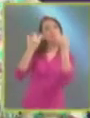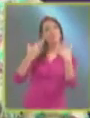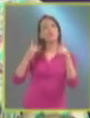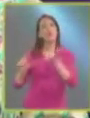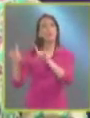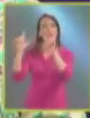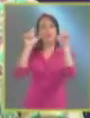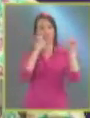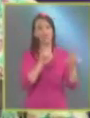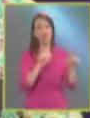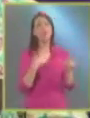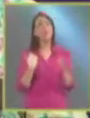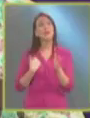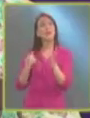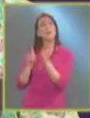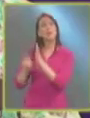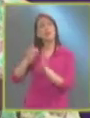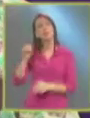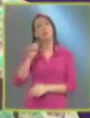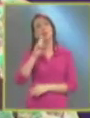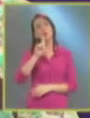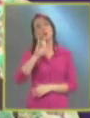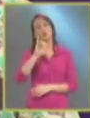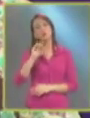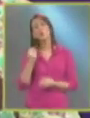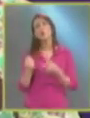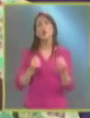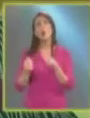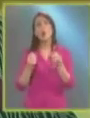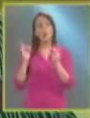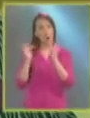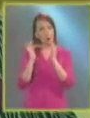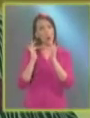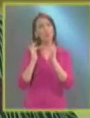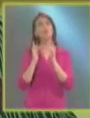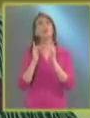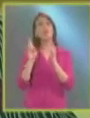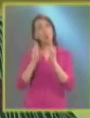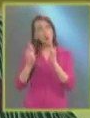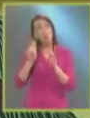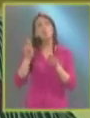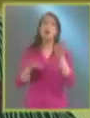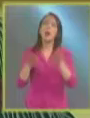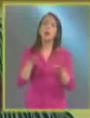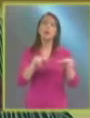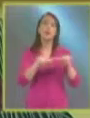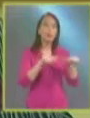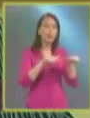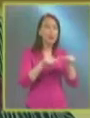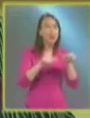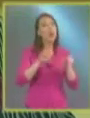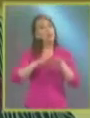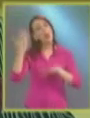Agora, Júlio, e você, com a relação com a internet, com o computador? Eu uso mais um uso doméstico e uso, às vezes, no trabalho também, Roberto,